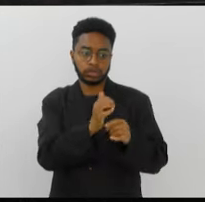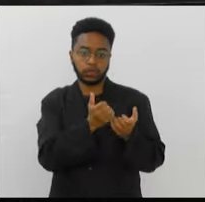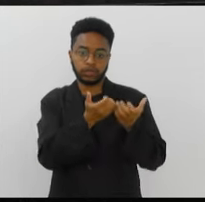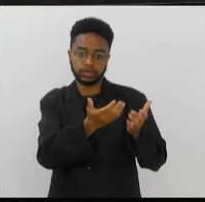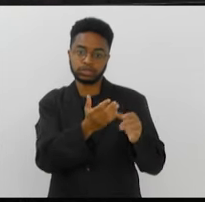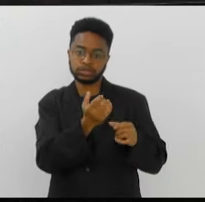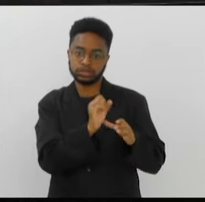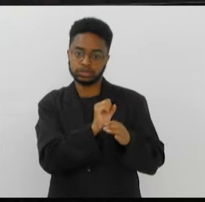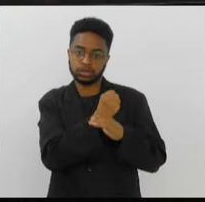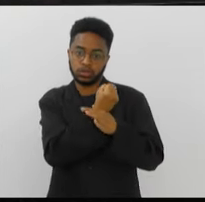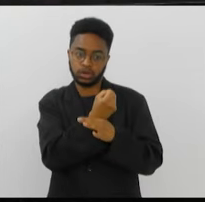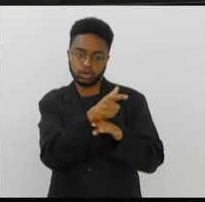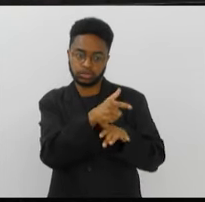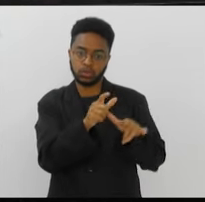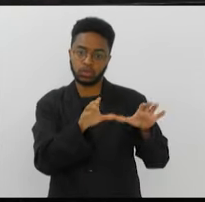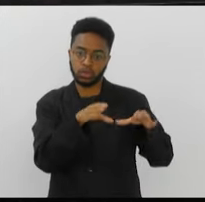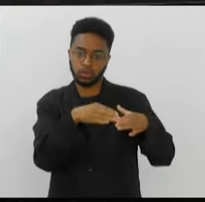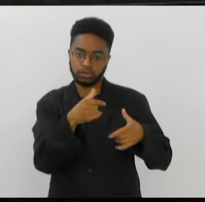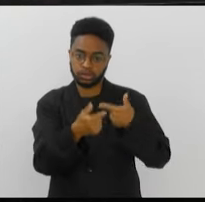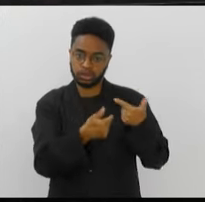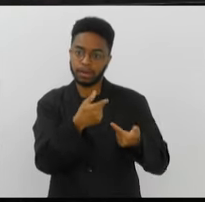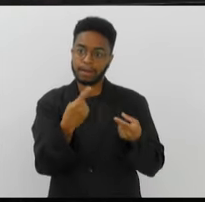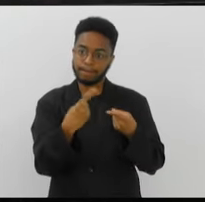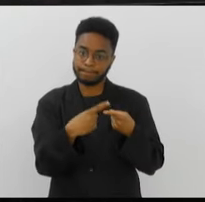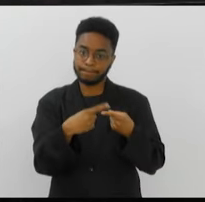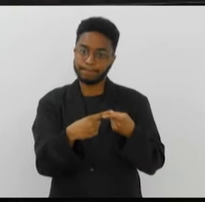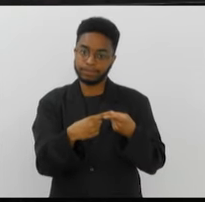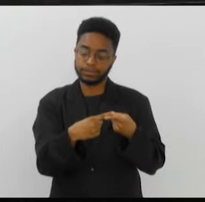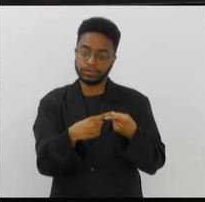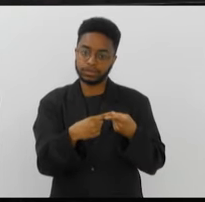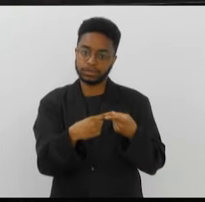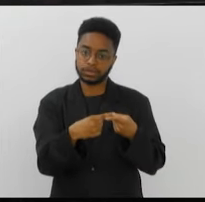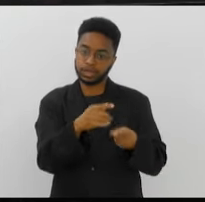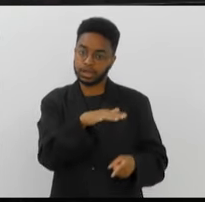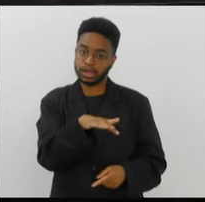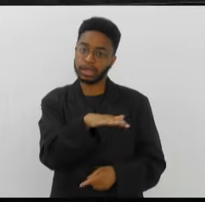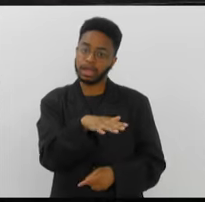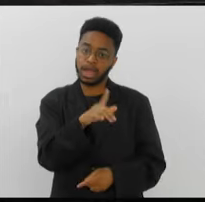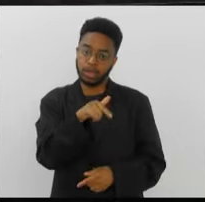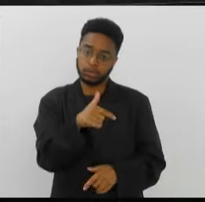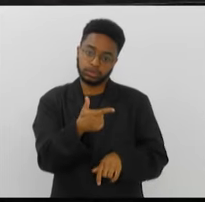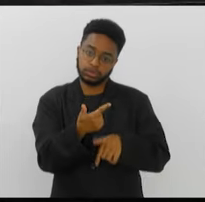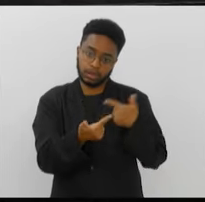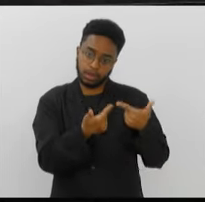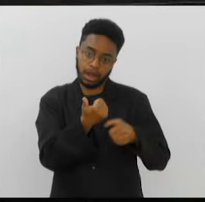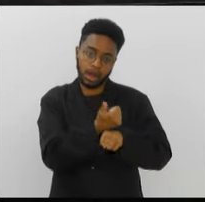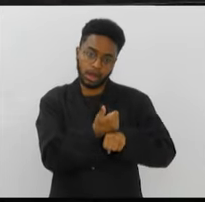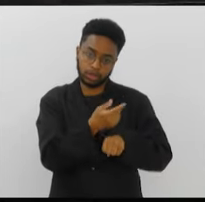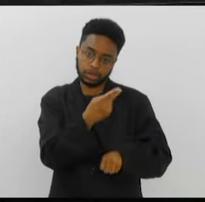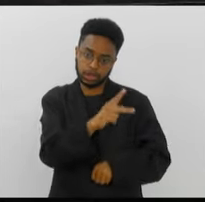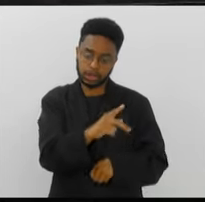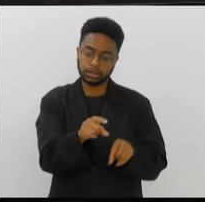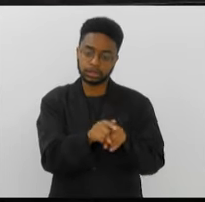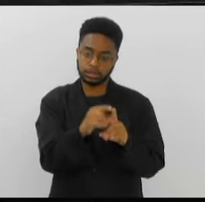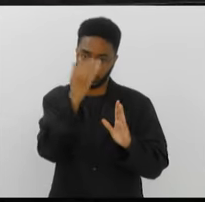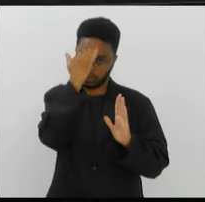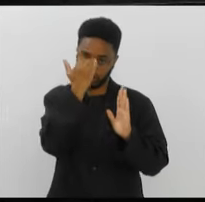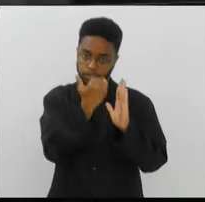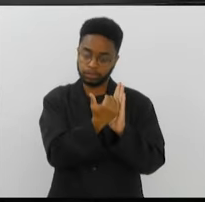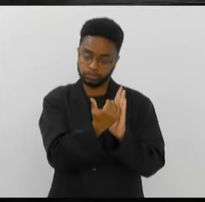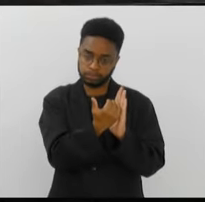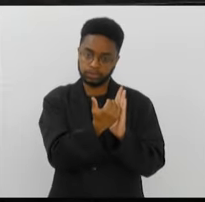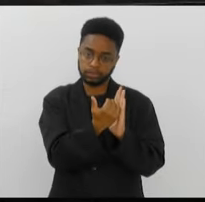do operariado, que está ali na sua obrigação e cumprindo o